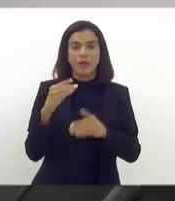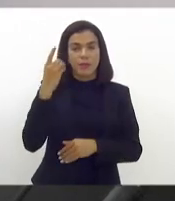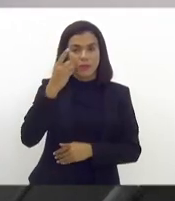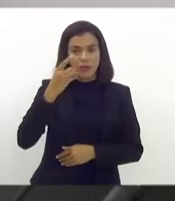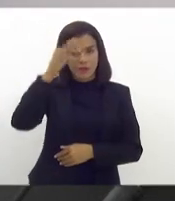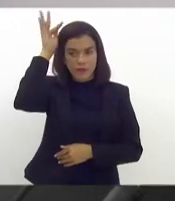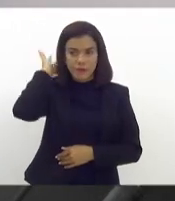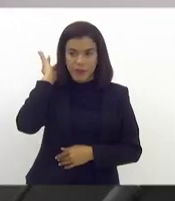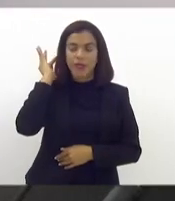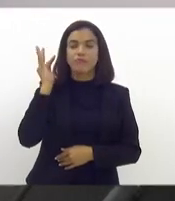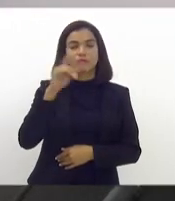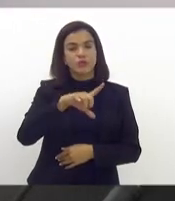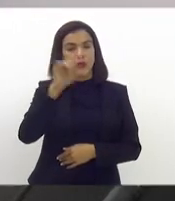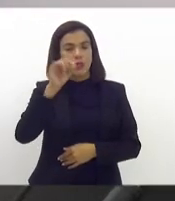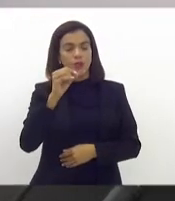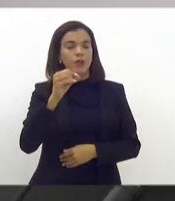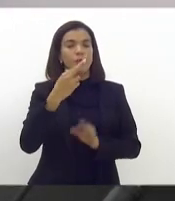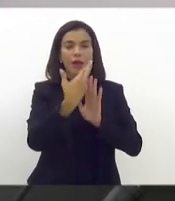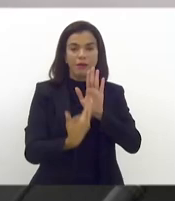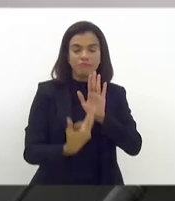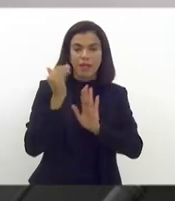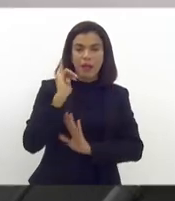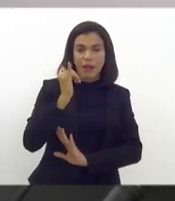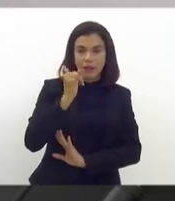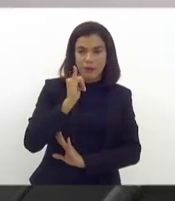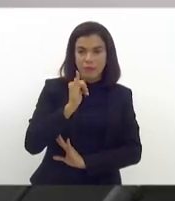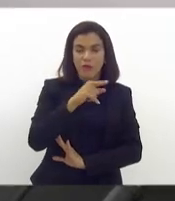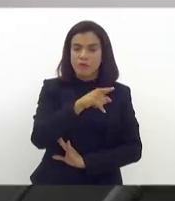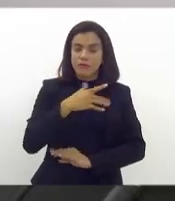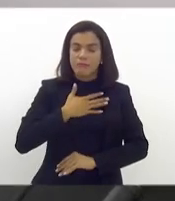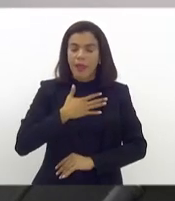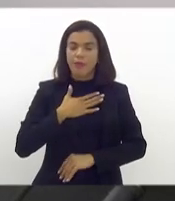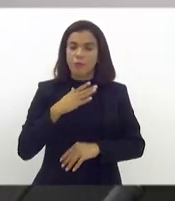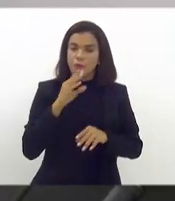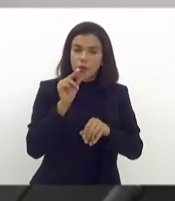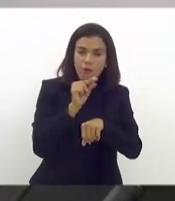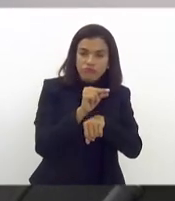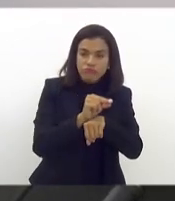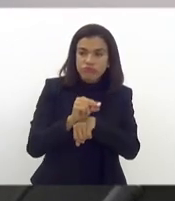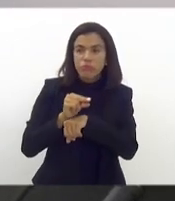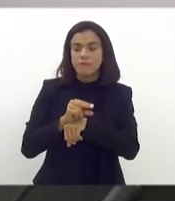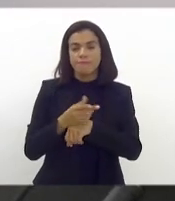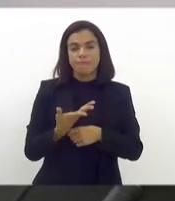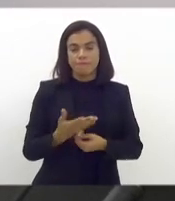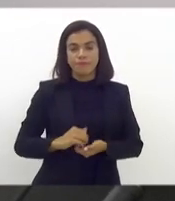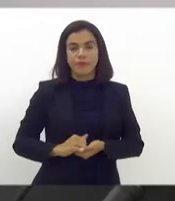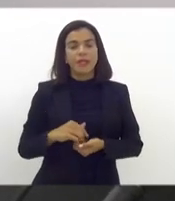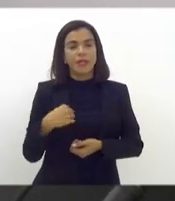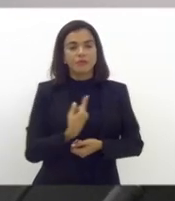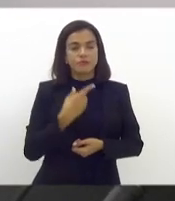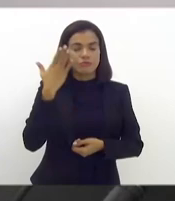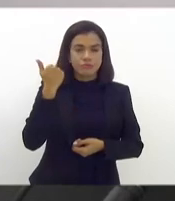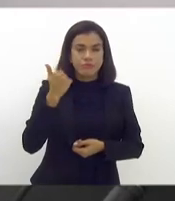Pacheco, designado relator também, uma matéria que eu sei que Vossa Excelência tem muito carinho, sobretudo para as pessoas com deficiência, e a gente sabe